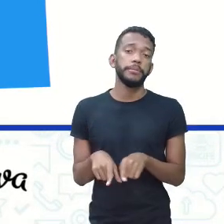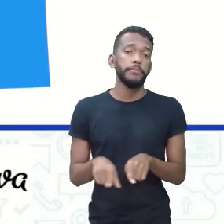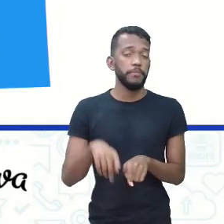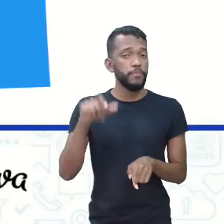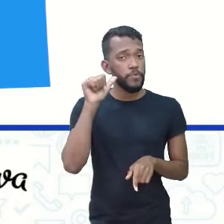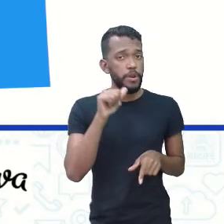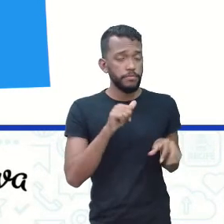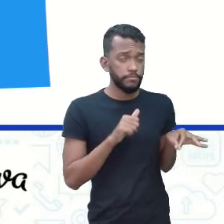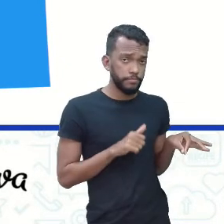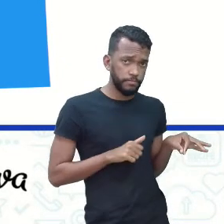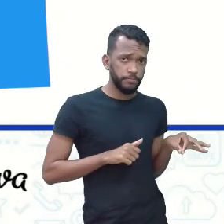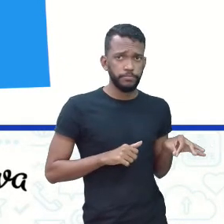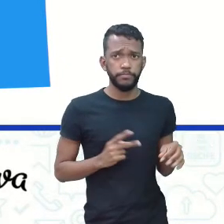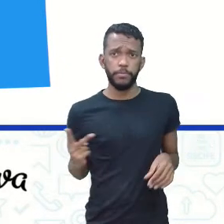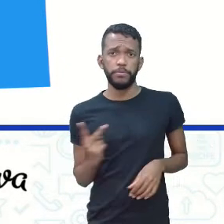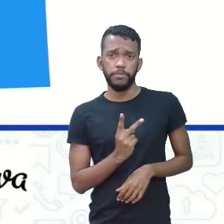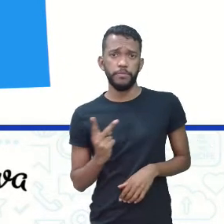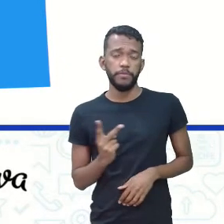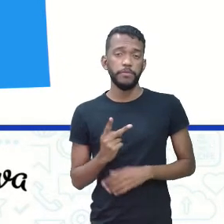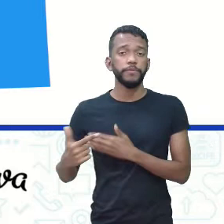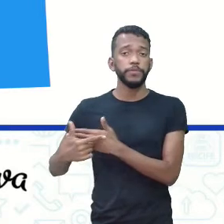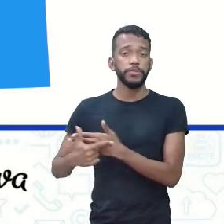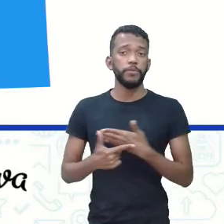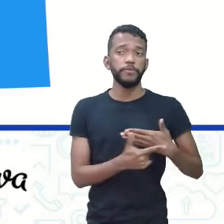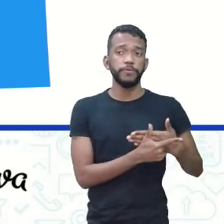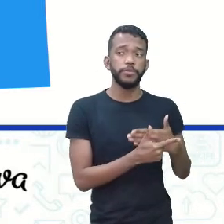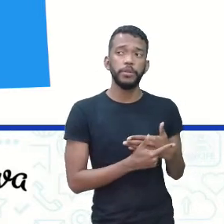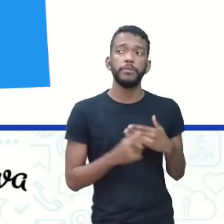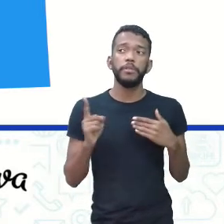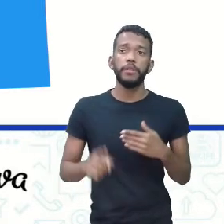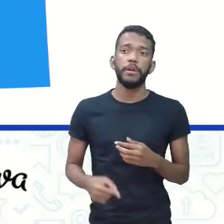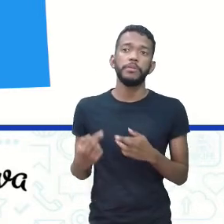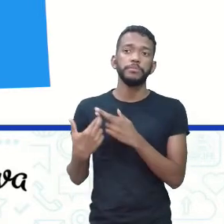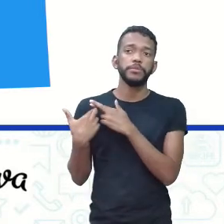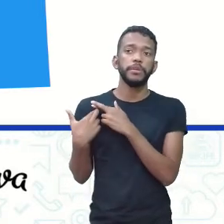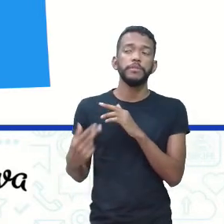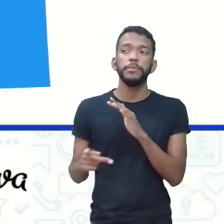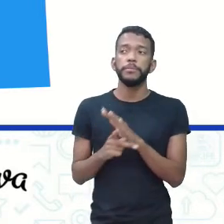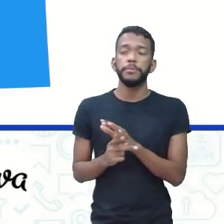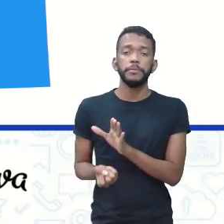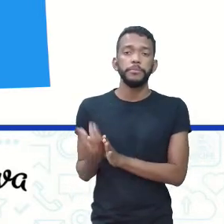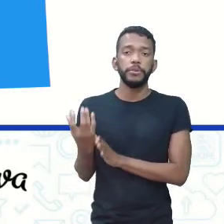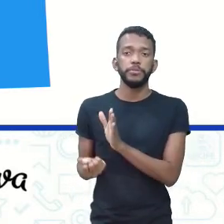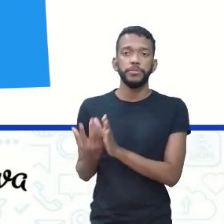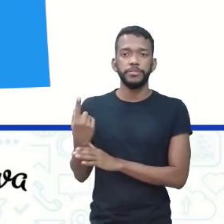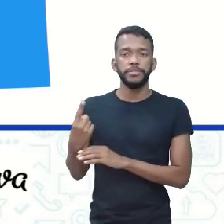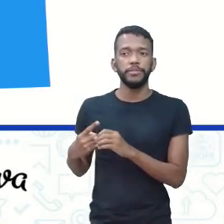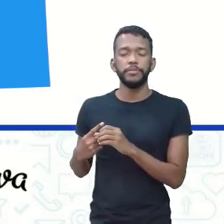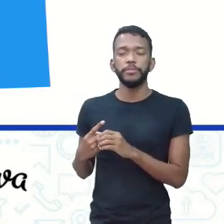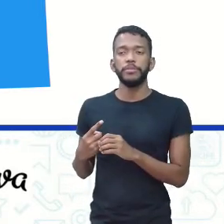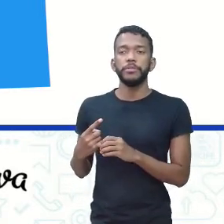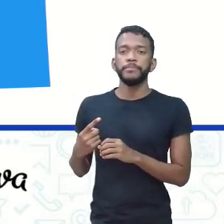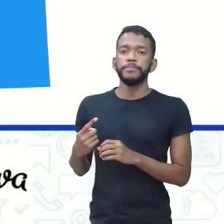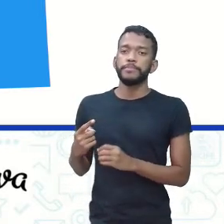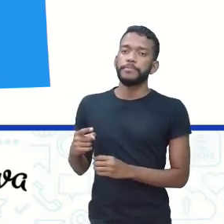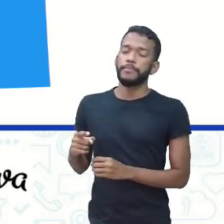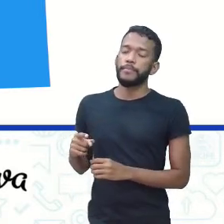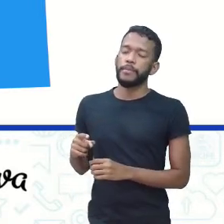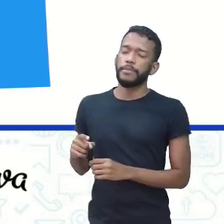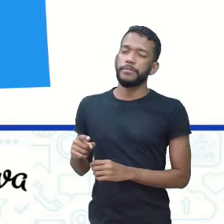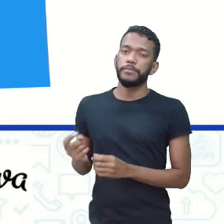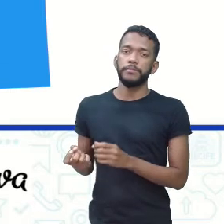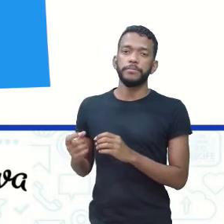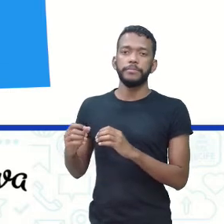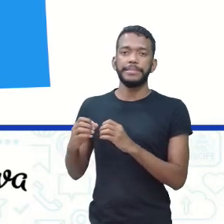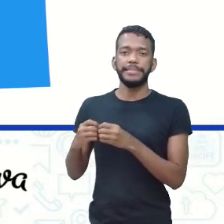feminino, ele tem como função responsável pela produção dos gametas, ou seja, pela